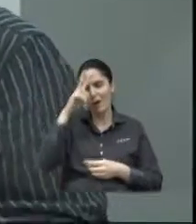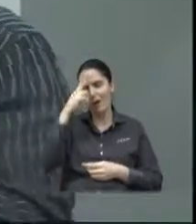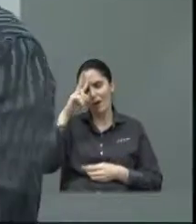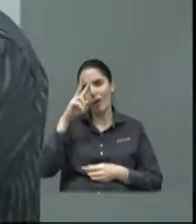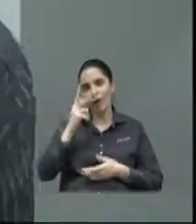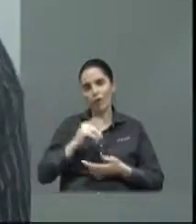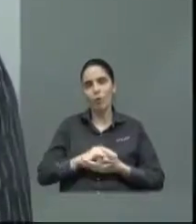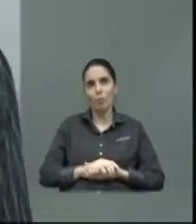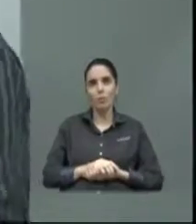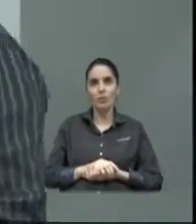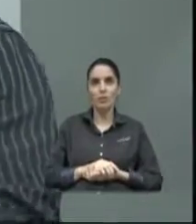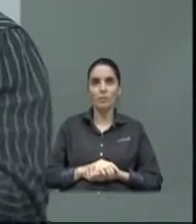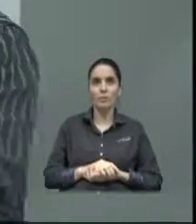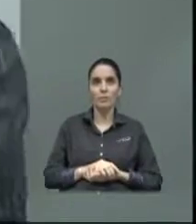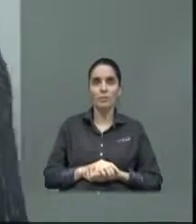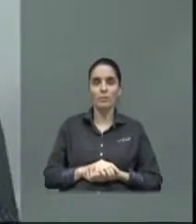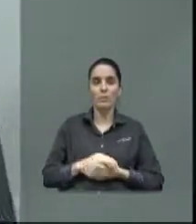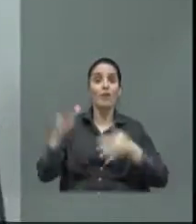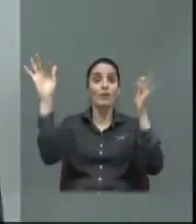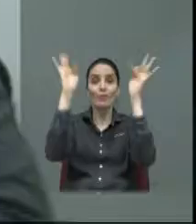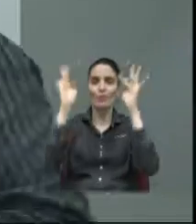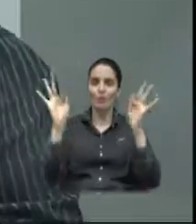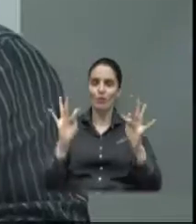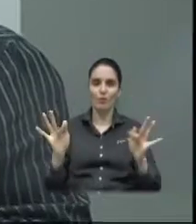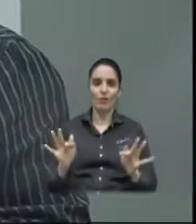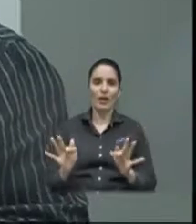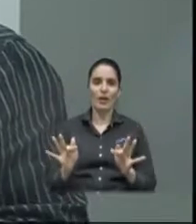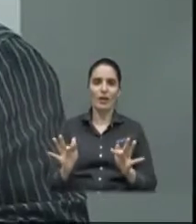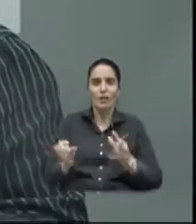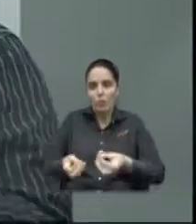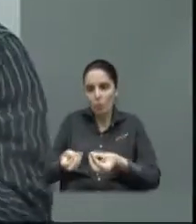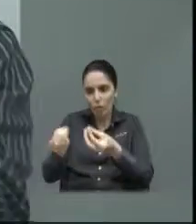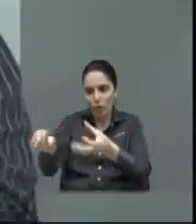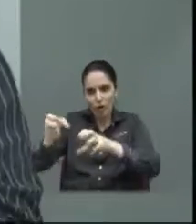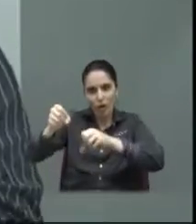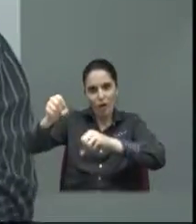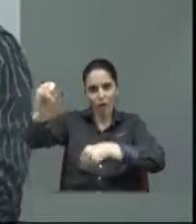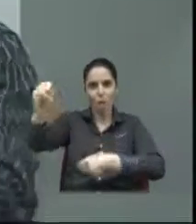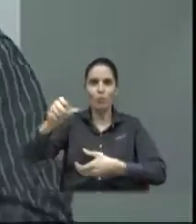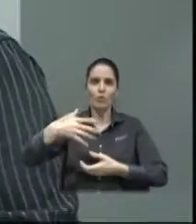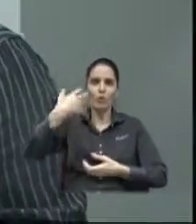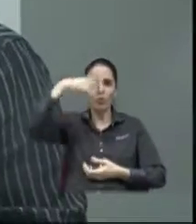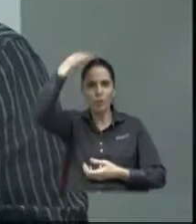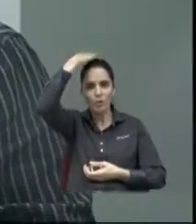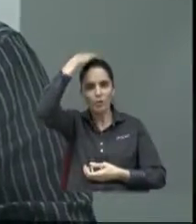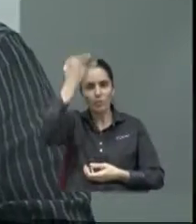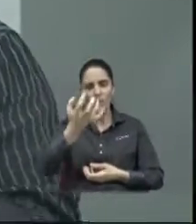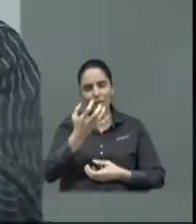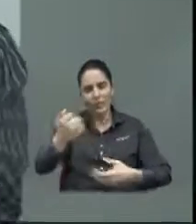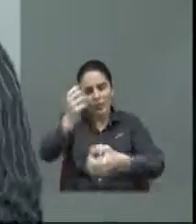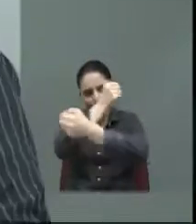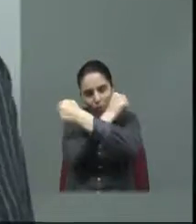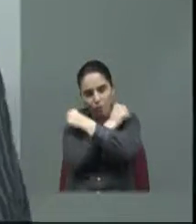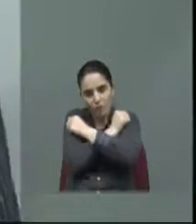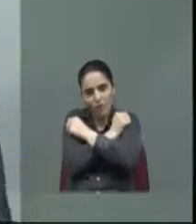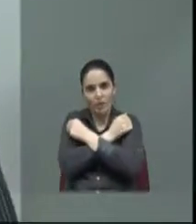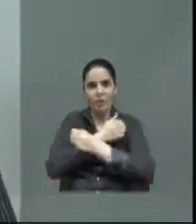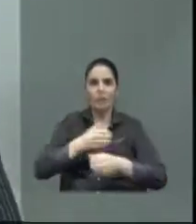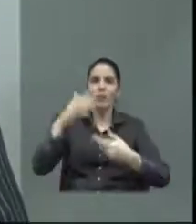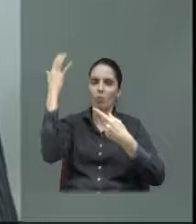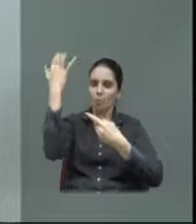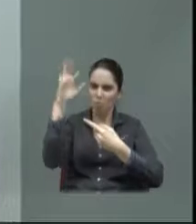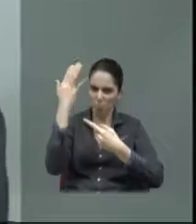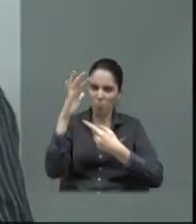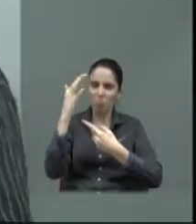Germanos. E vou estar muito feliz no dia que você vir receber o título aqui. Eu quero estar aqui e te dar mais um abraço, tá? Parabéns, viu? Merecido,